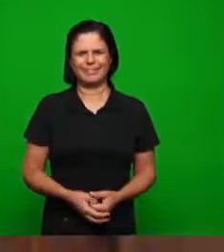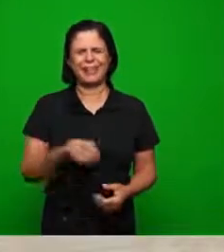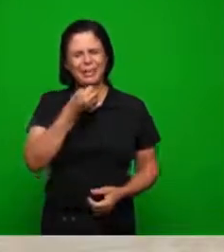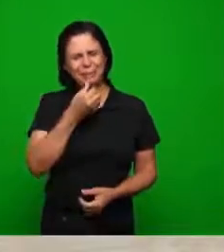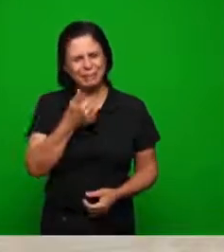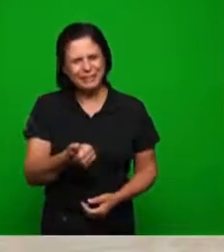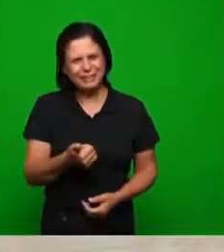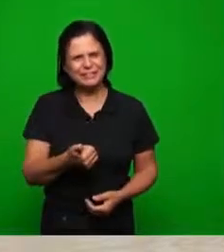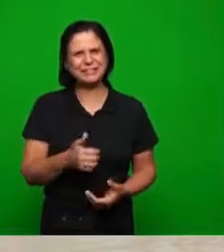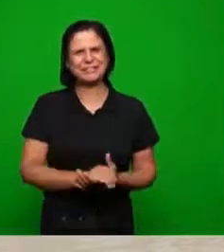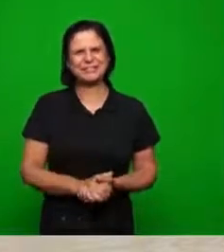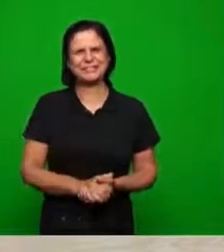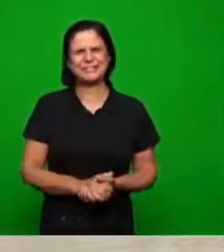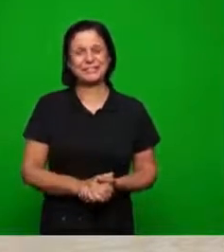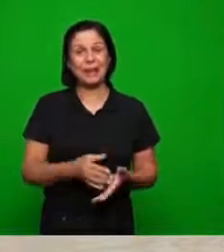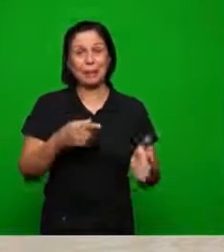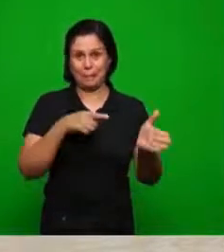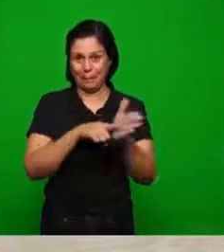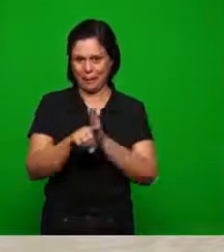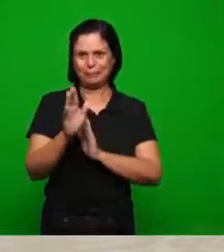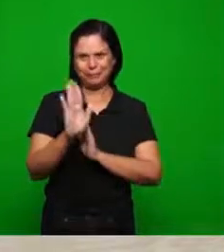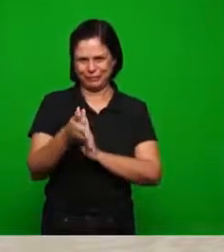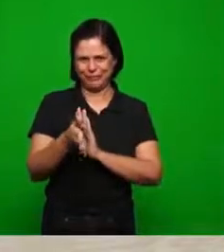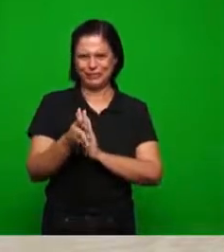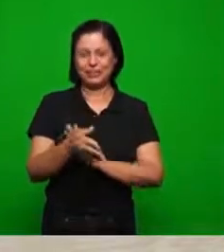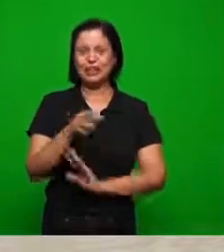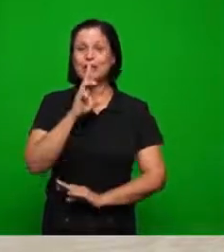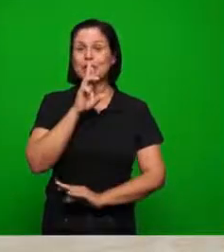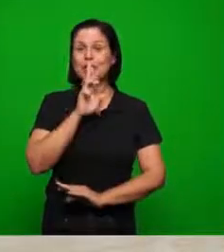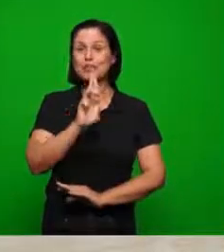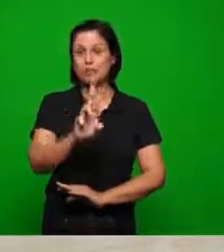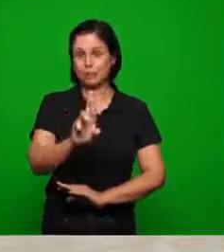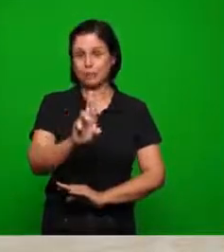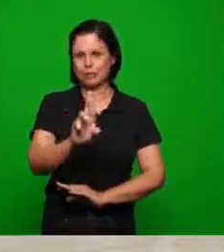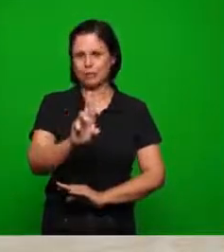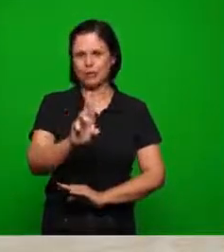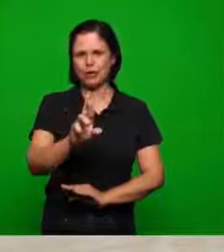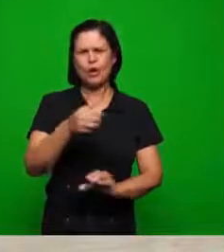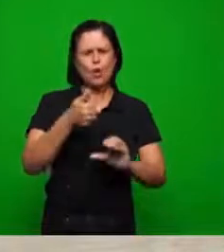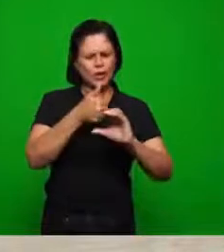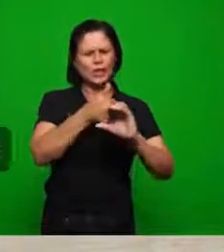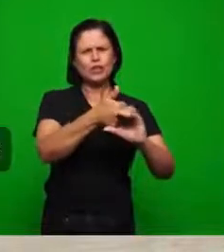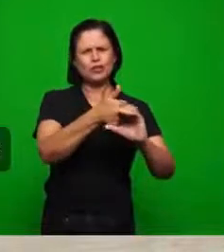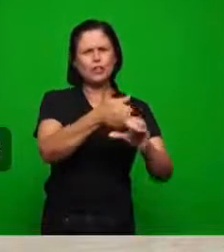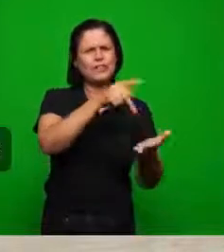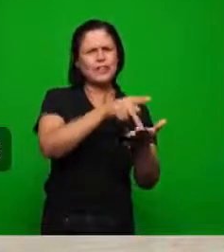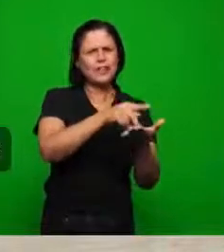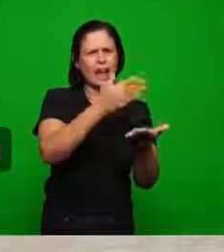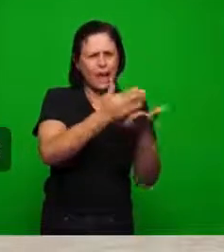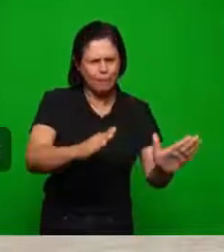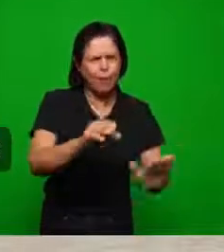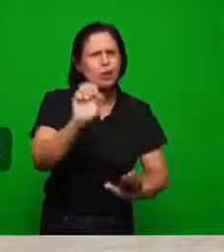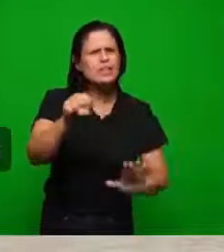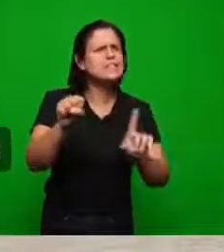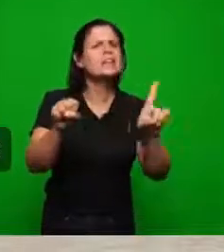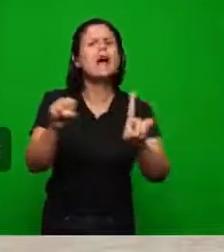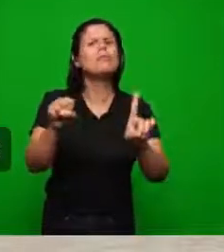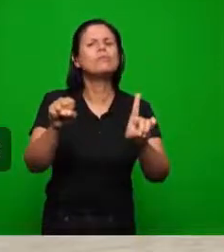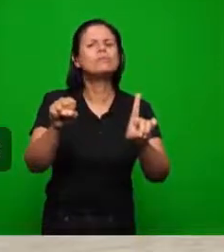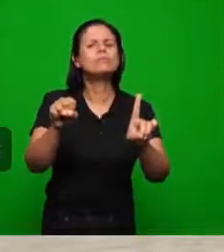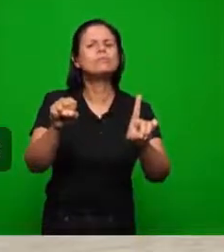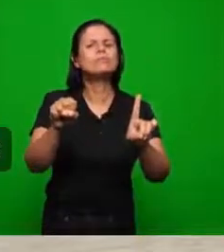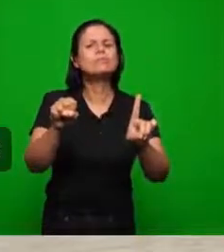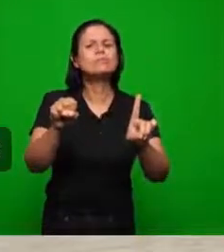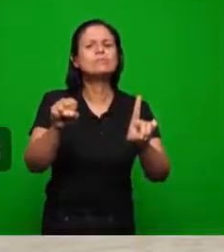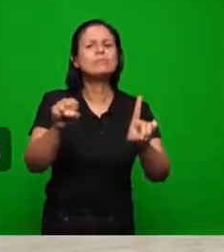Muito bem, irmãos, diante desta pergunta, a resposta dos irmãos, o cristianismo verdadeiro estava morto, sim ou não?